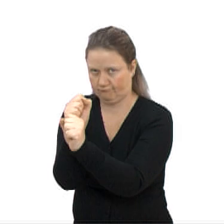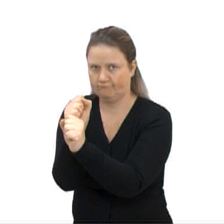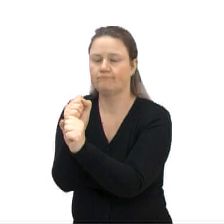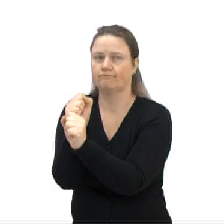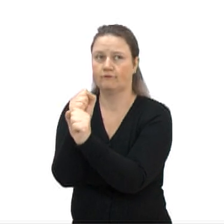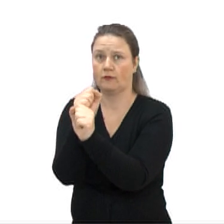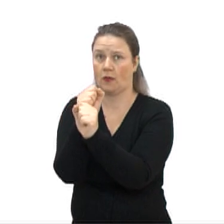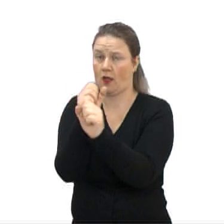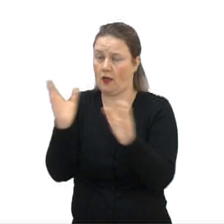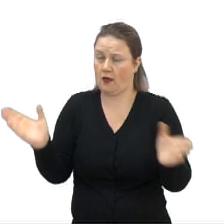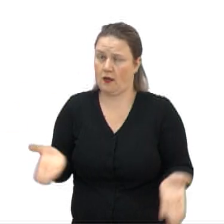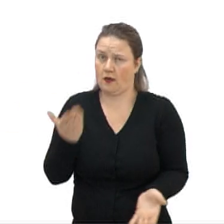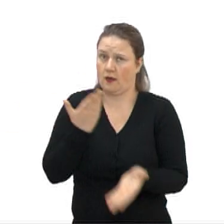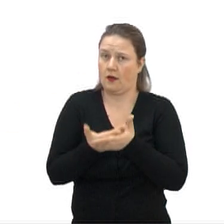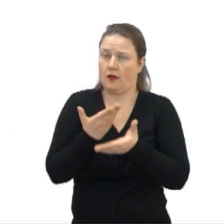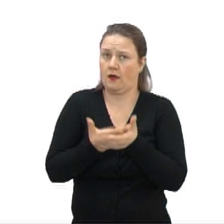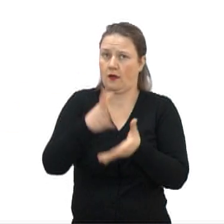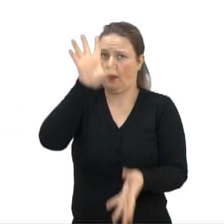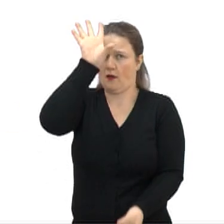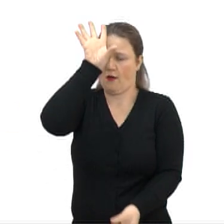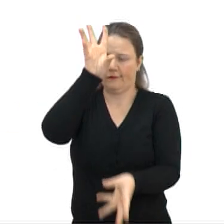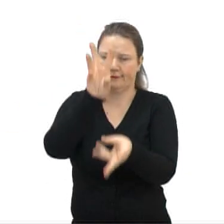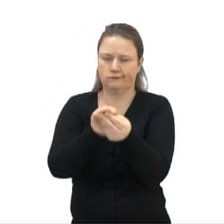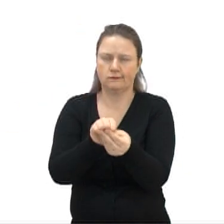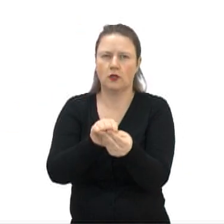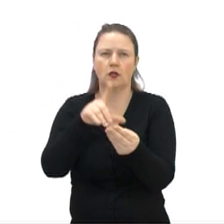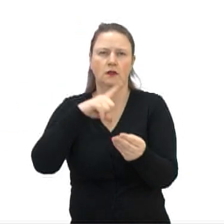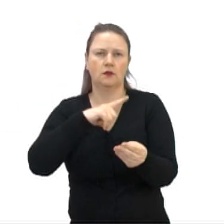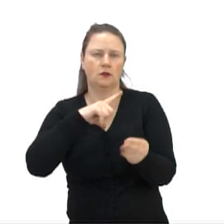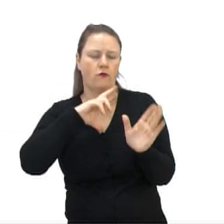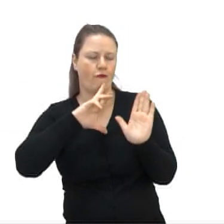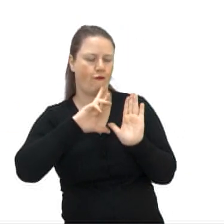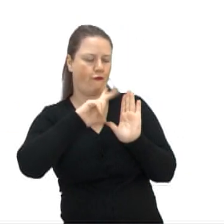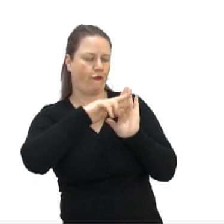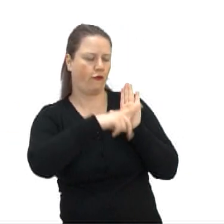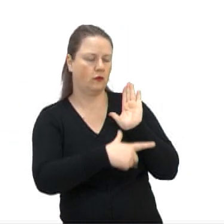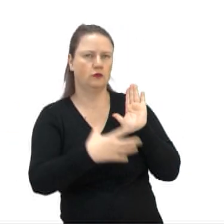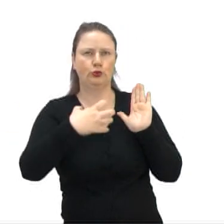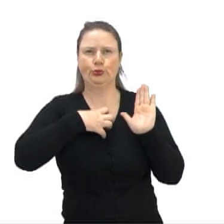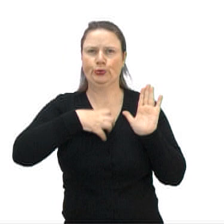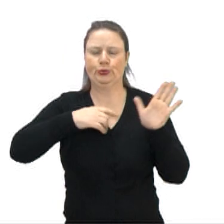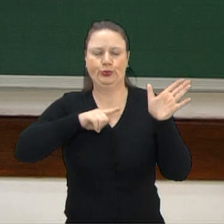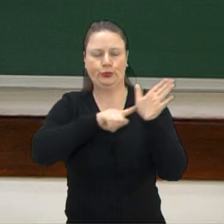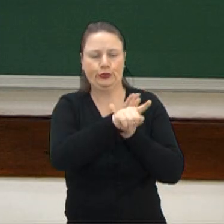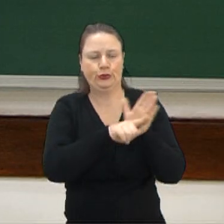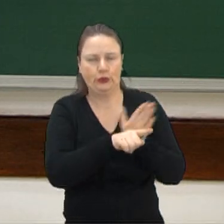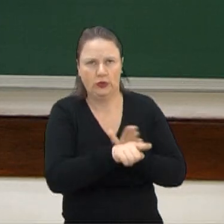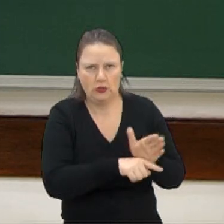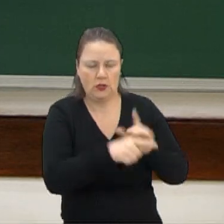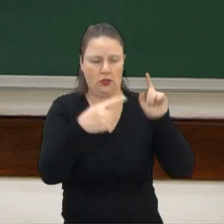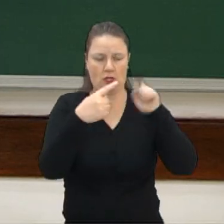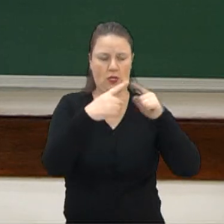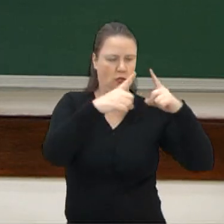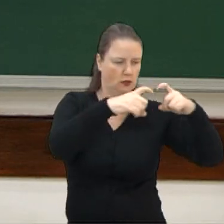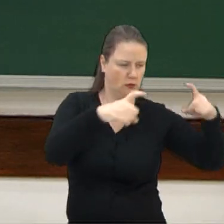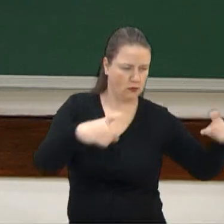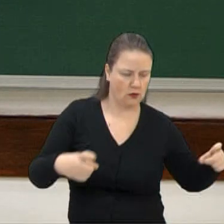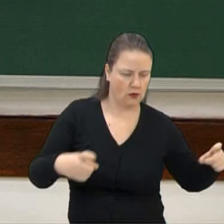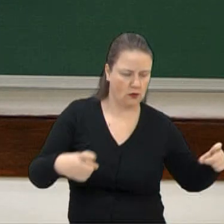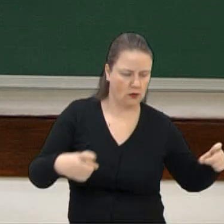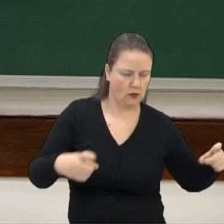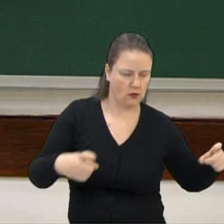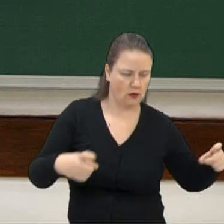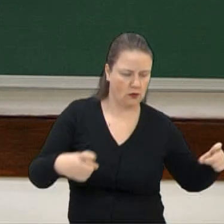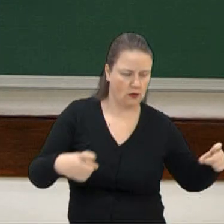E, resumindo a aula de hoje, existem várias formas de pesquisa. Nós temos a pesquisa científica, a pesquisa de